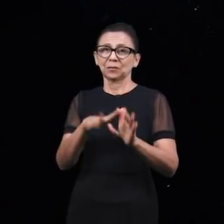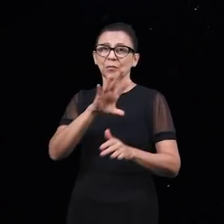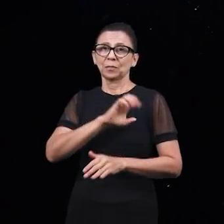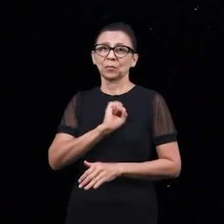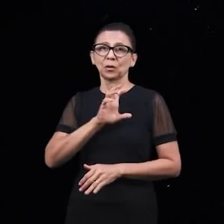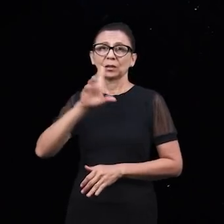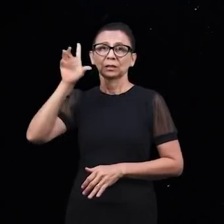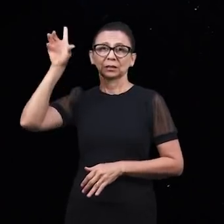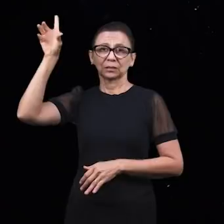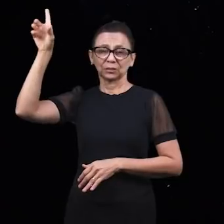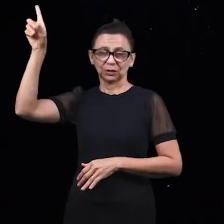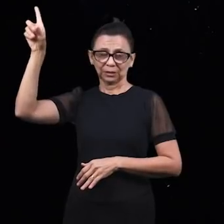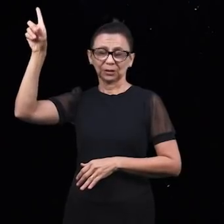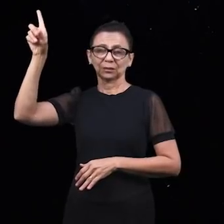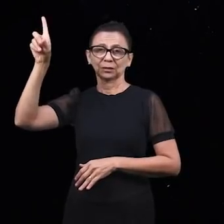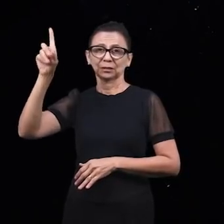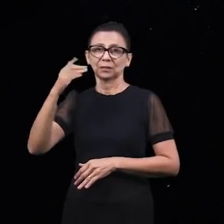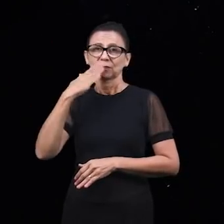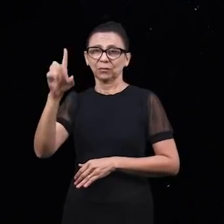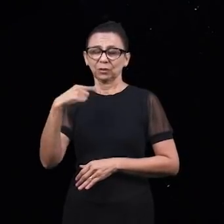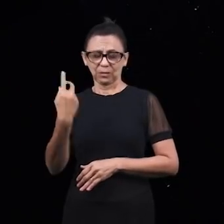apesar de nós mesmos.